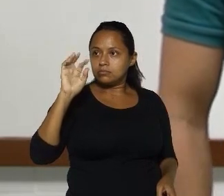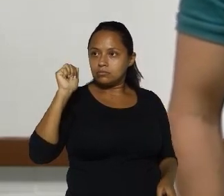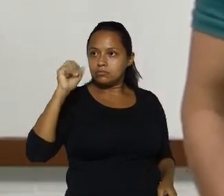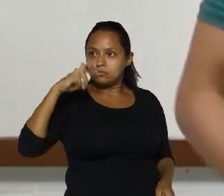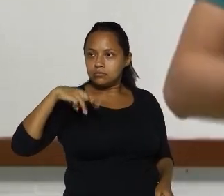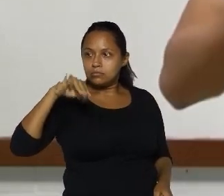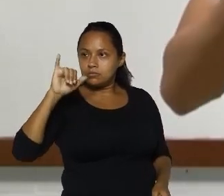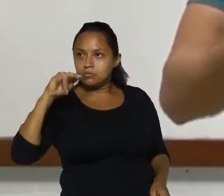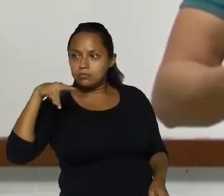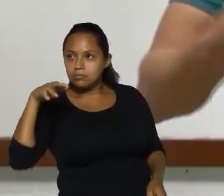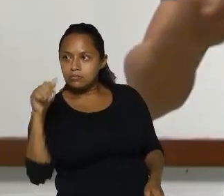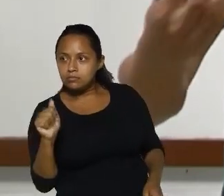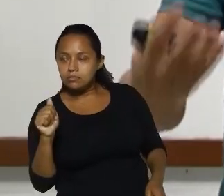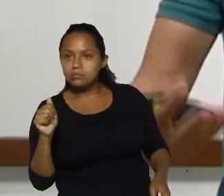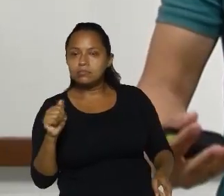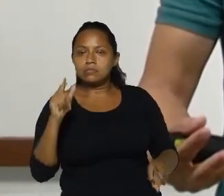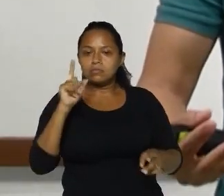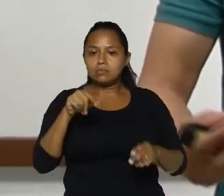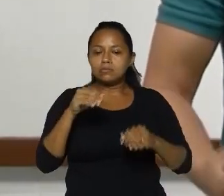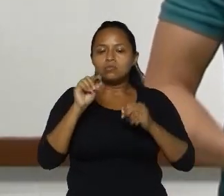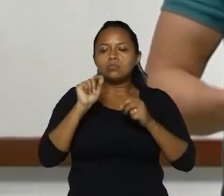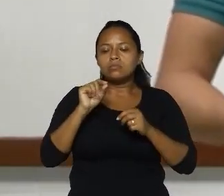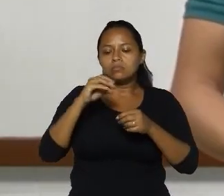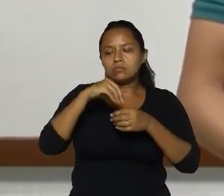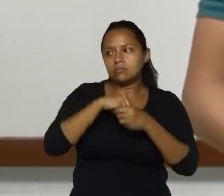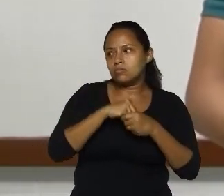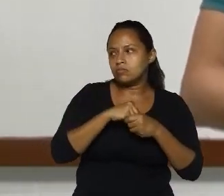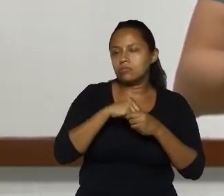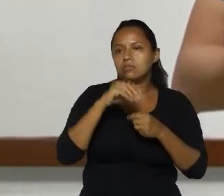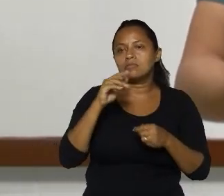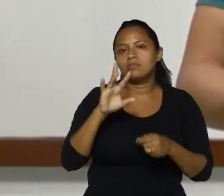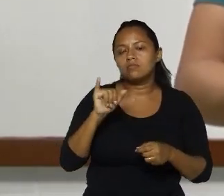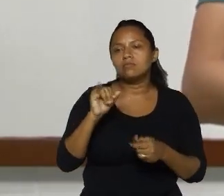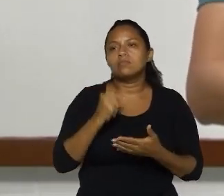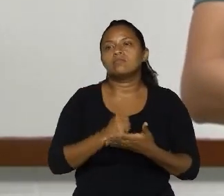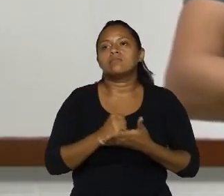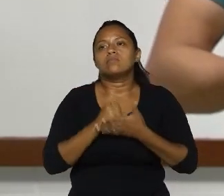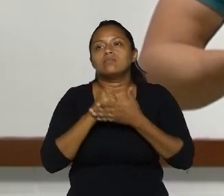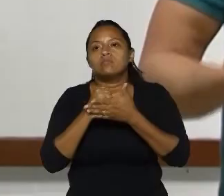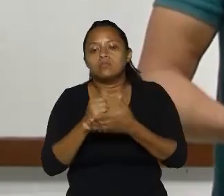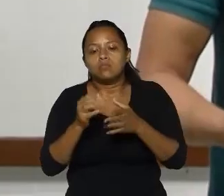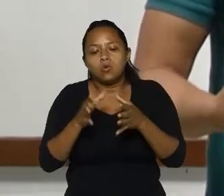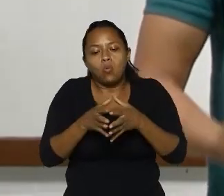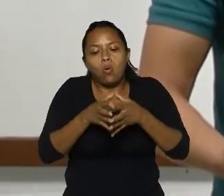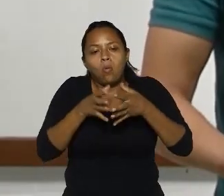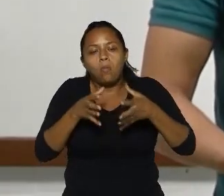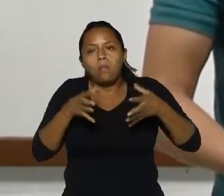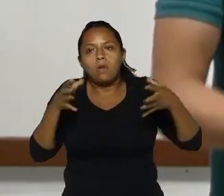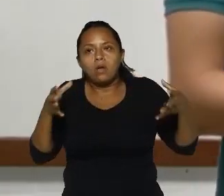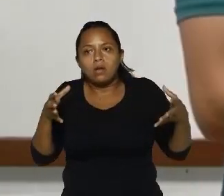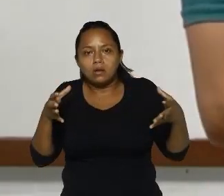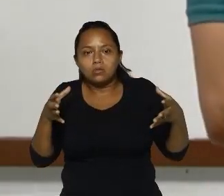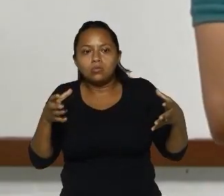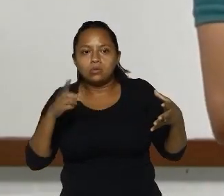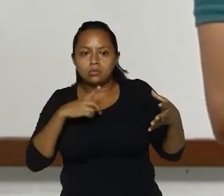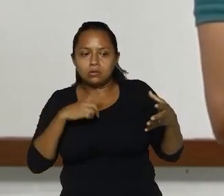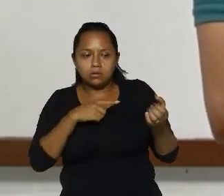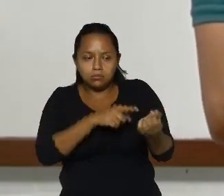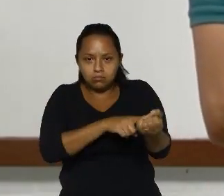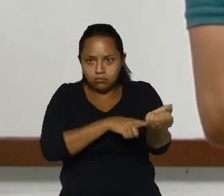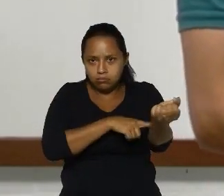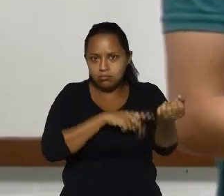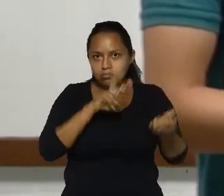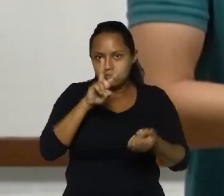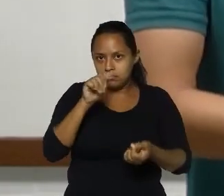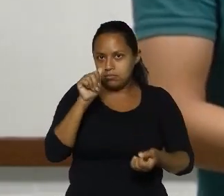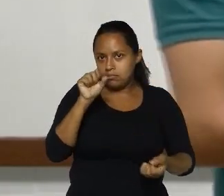uma substância vasodilatadora, uma substância que vai ocasionar o aumento do diâmetro dos vasos